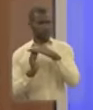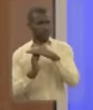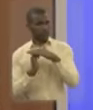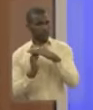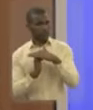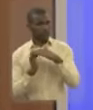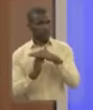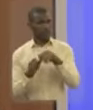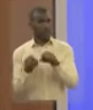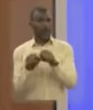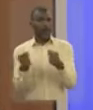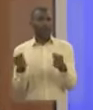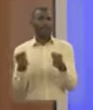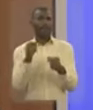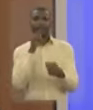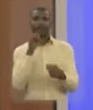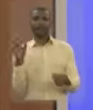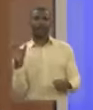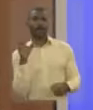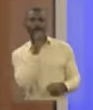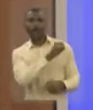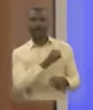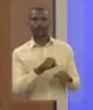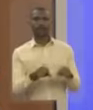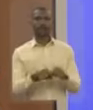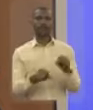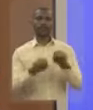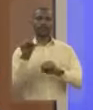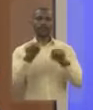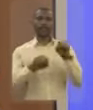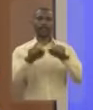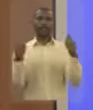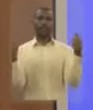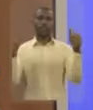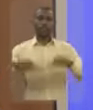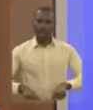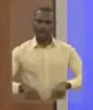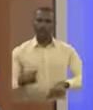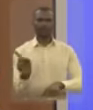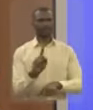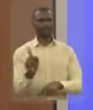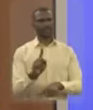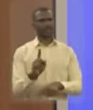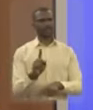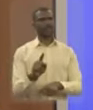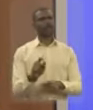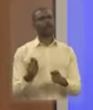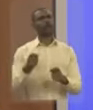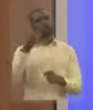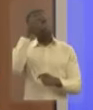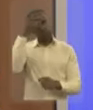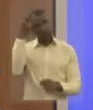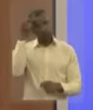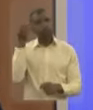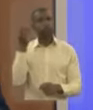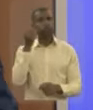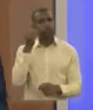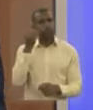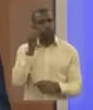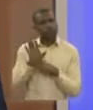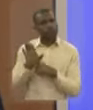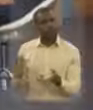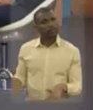grana não quebra do dia pra noite uma empresa não fale do dia pra noite do tamanho da Guarará a prefeitura podia dar condições para ela